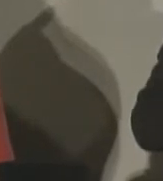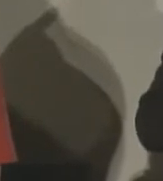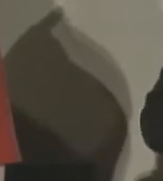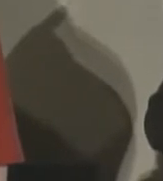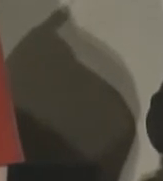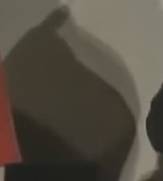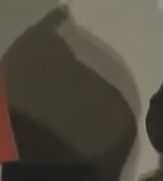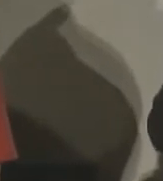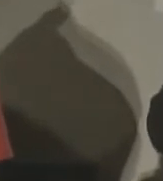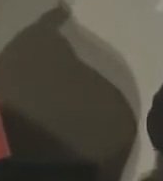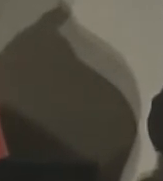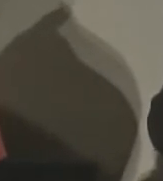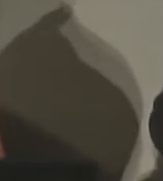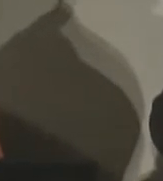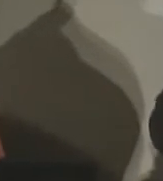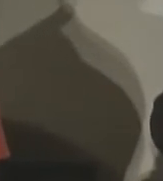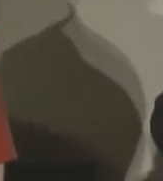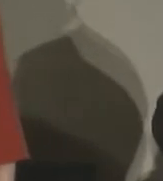Unidos.